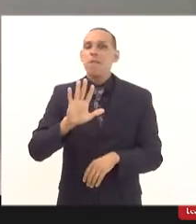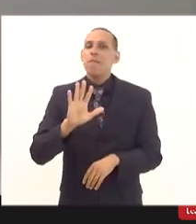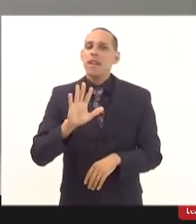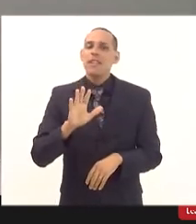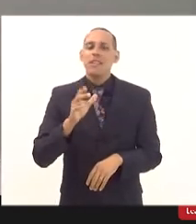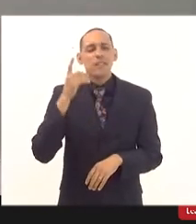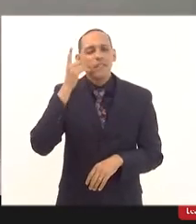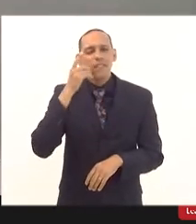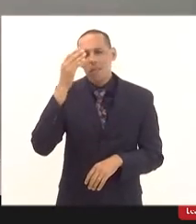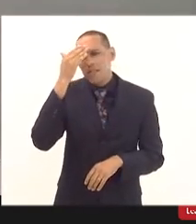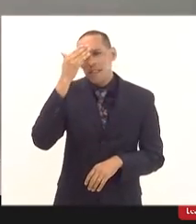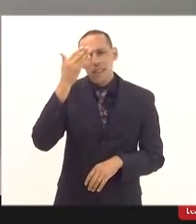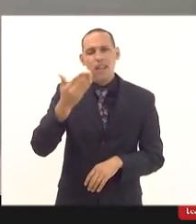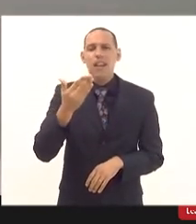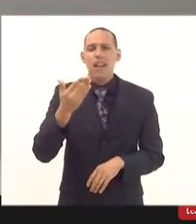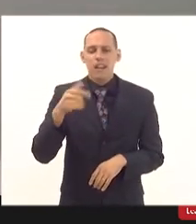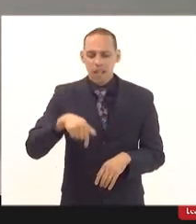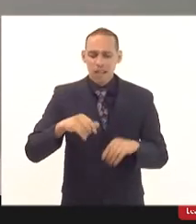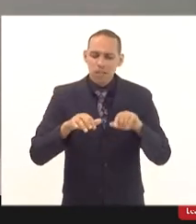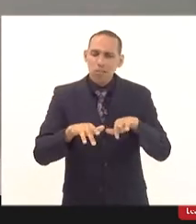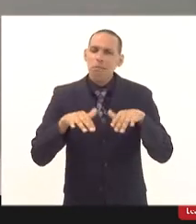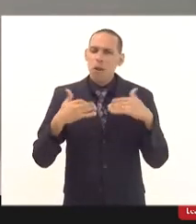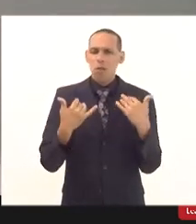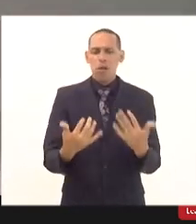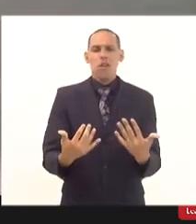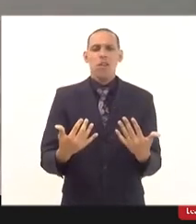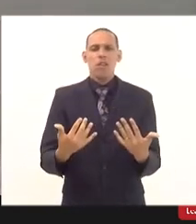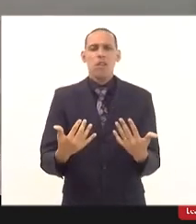muito obrigada por me